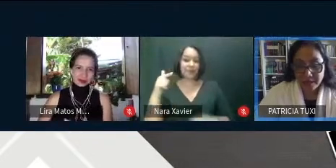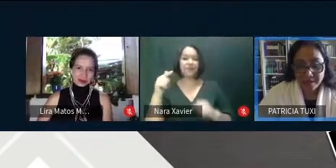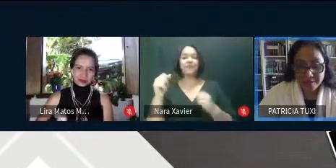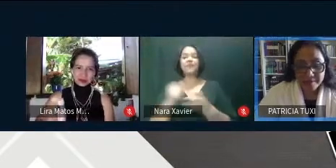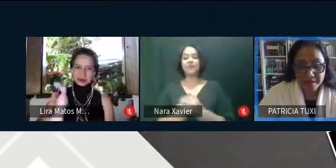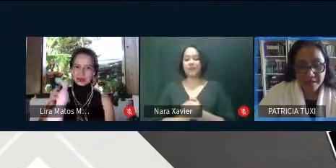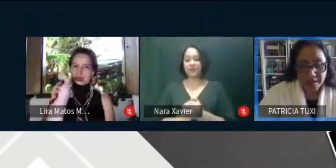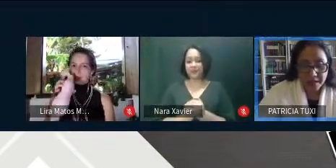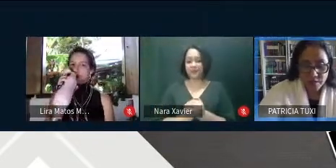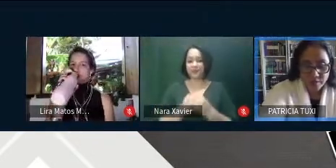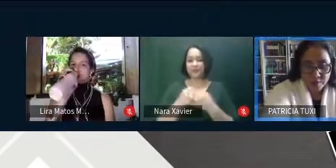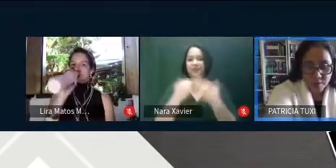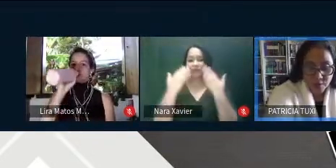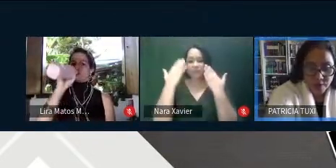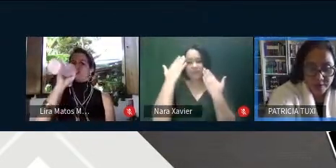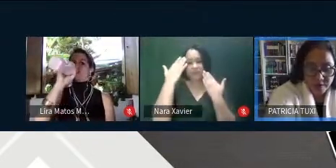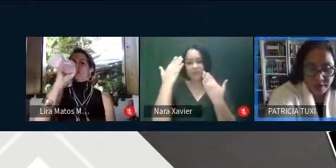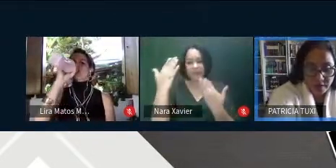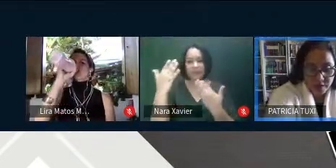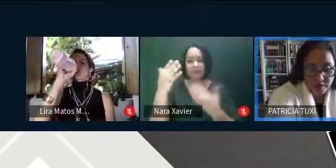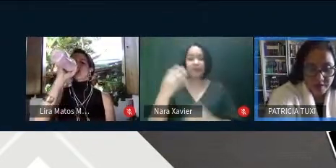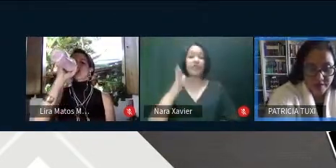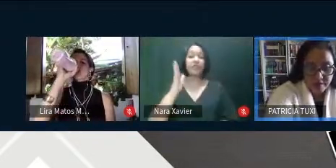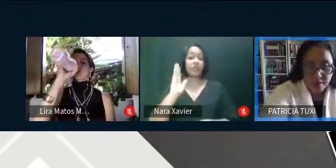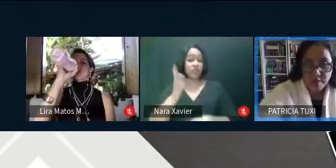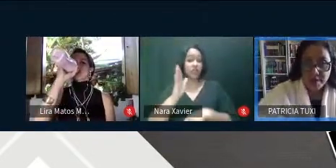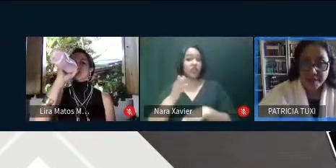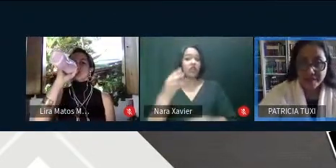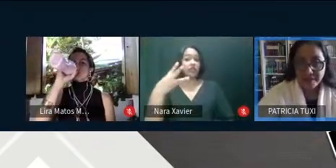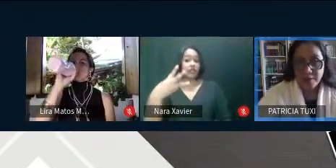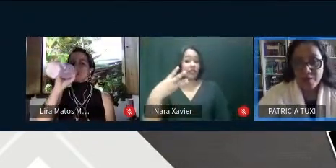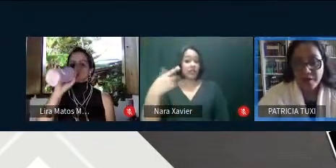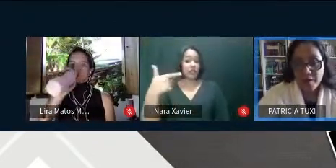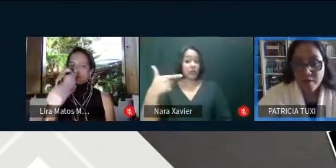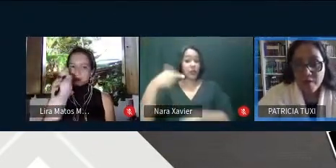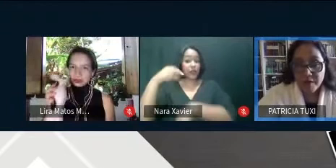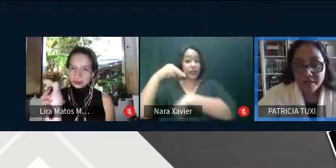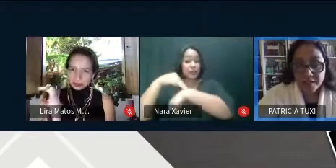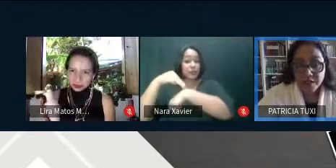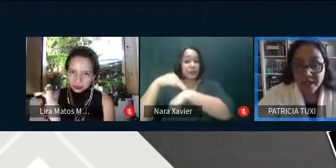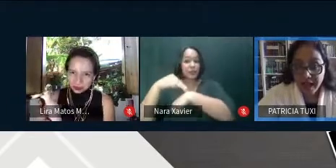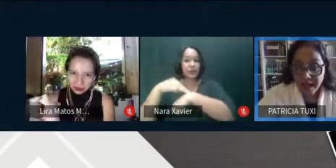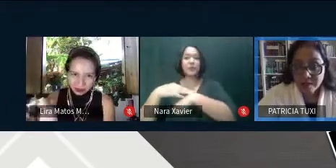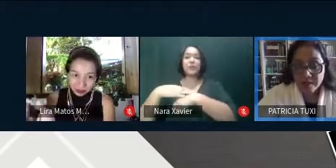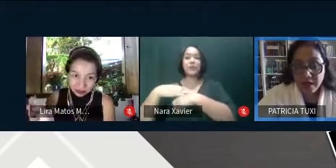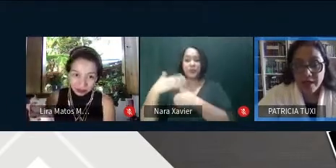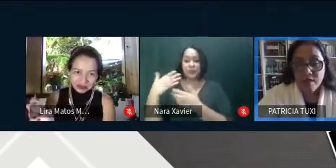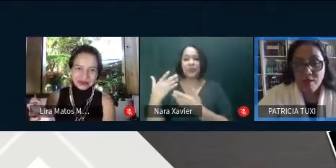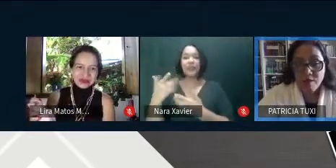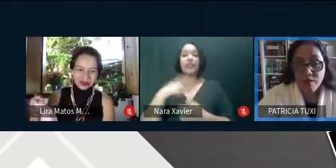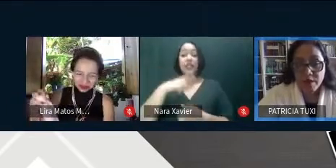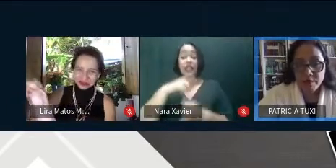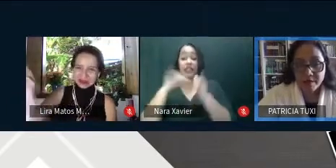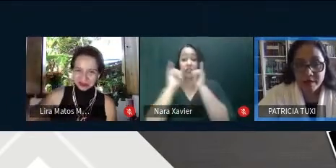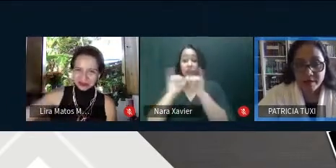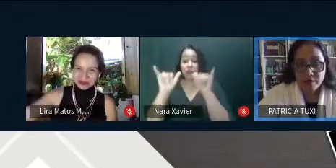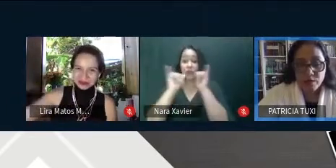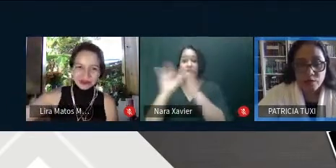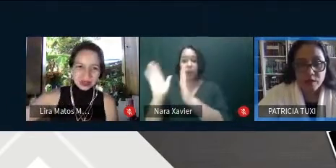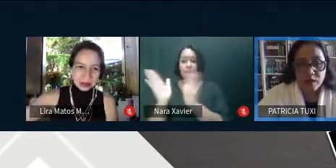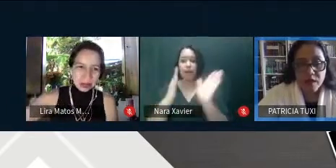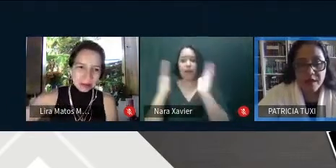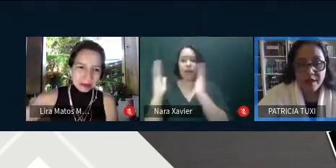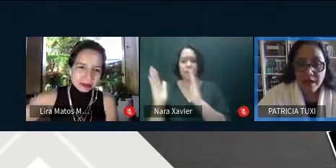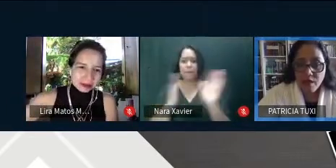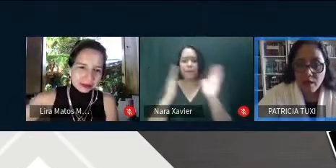Com certeza, 32 minutos e 20. Foi uma apresentação com bastante dados, né? Como foi a